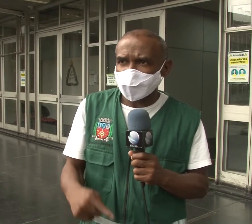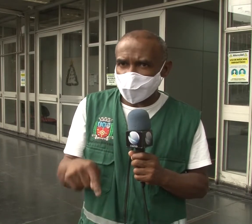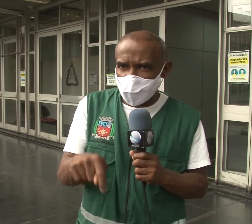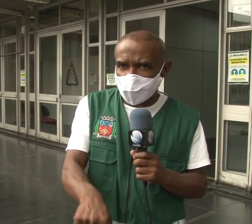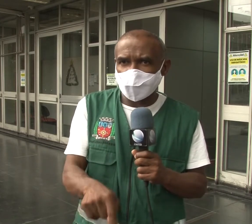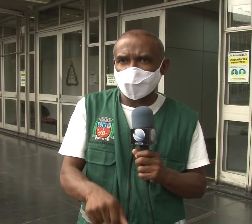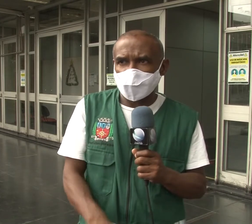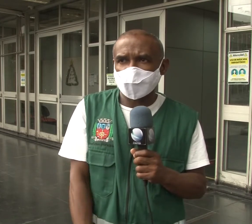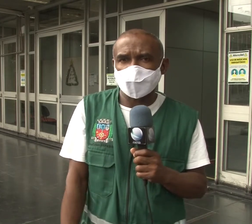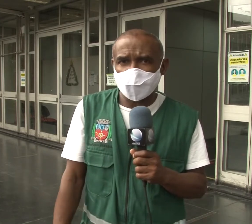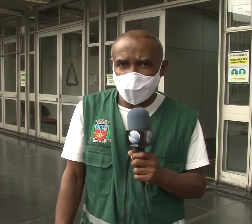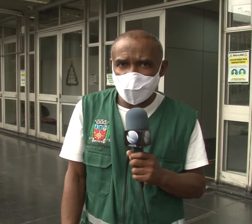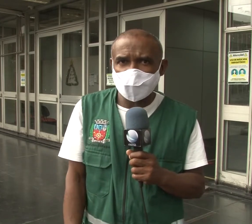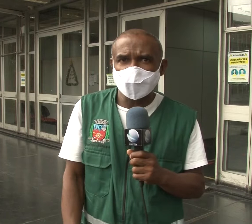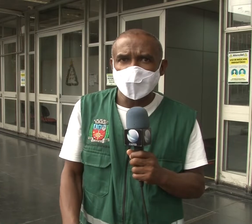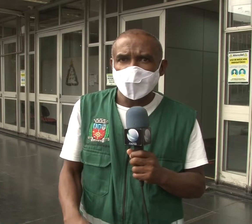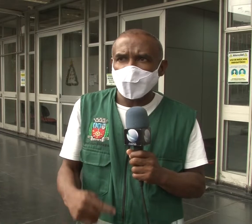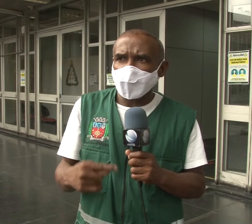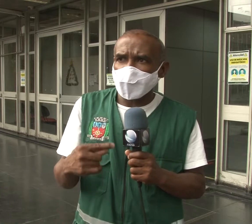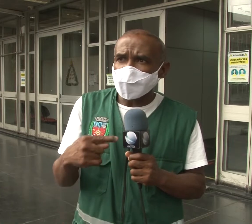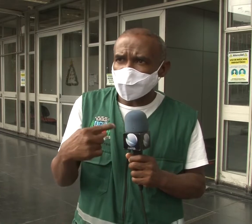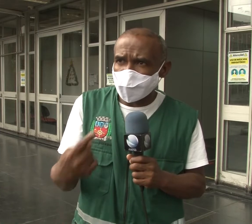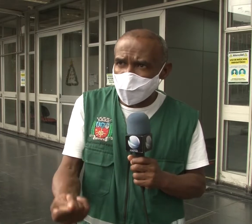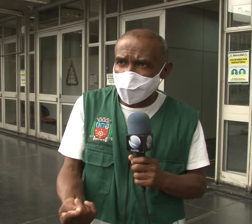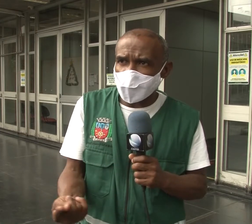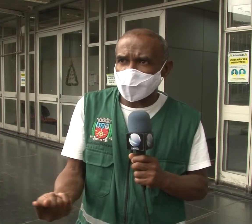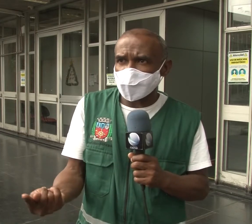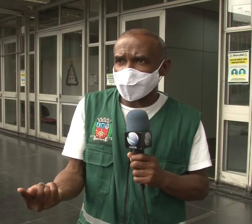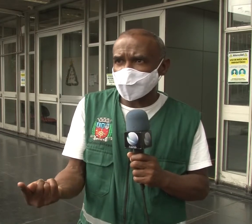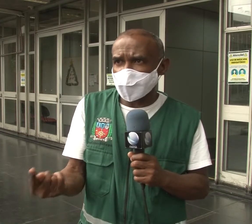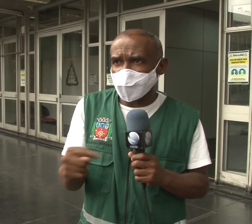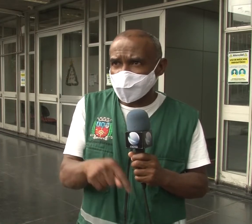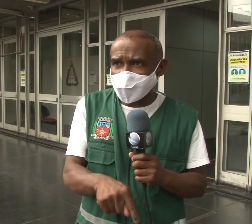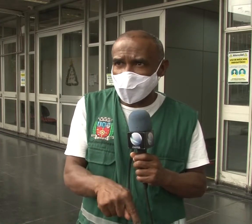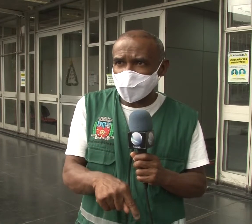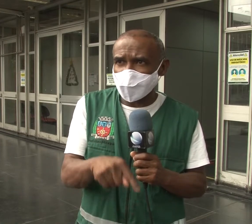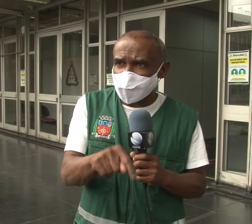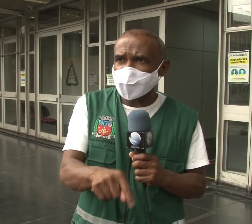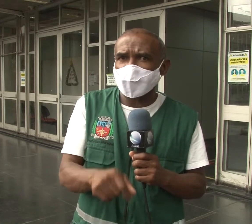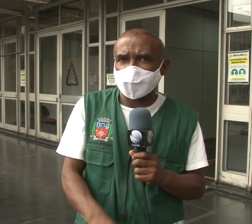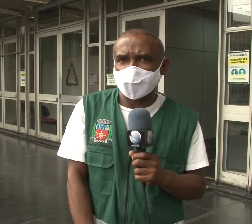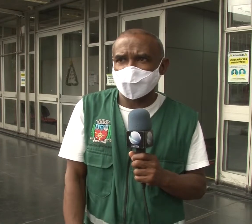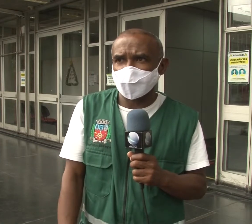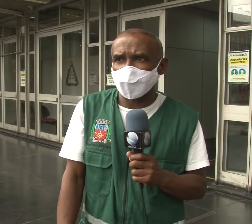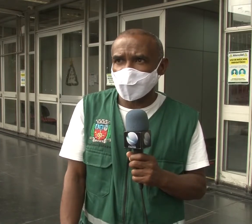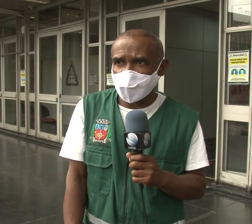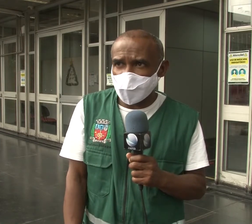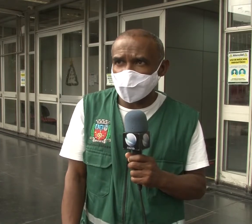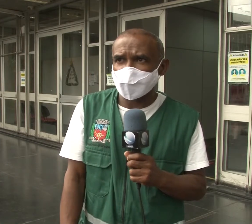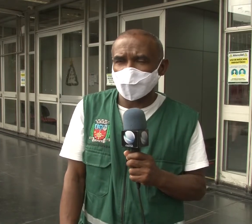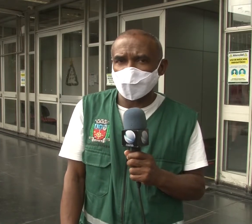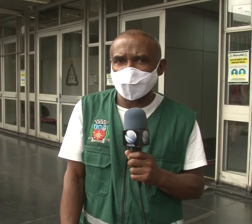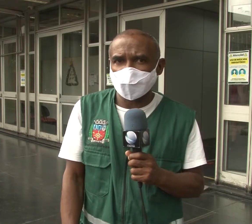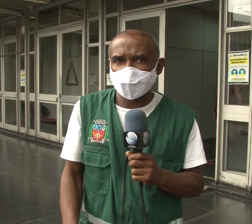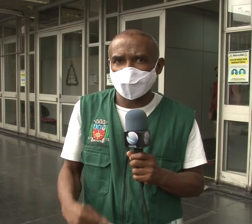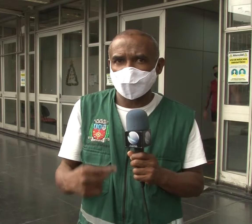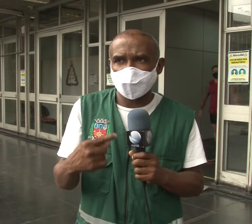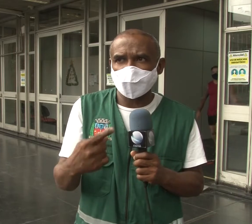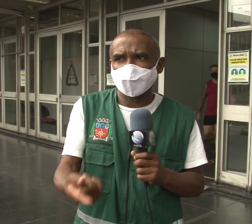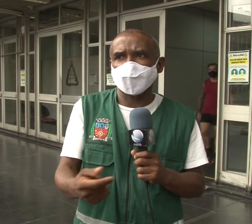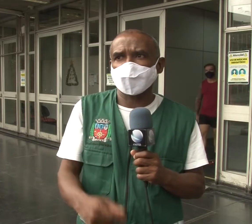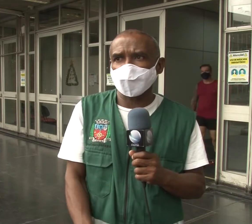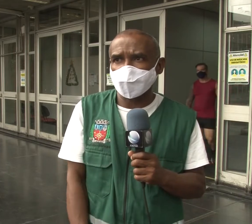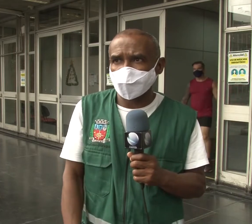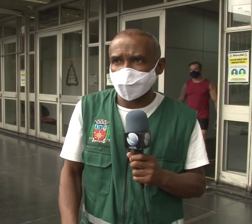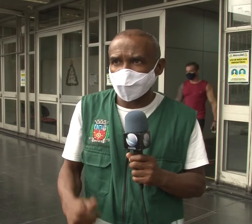alimentação nessa urgência, insumo para que eles acordaram, vão ficar na casa de parentes e amigos, então nós